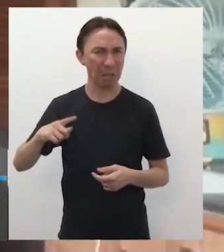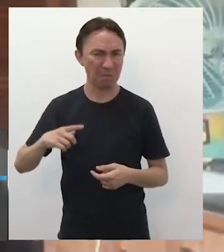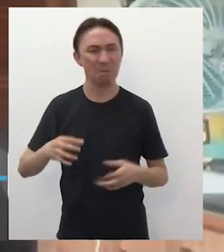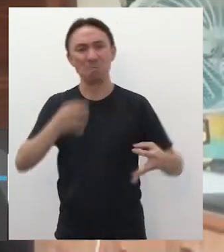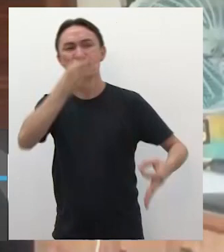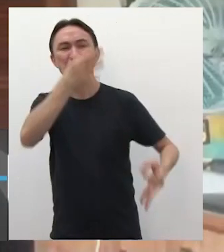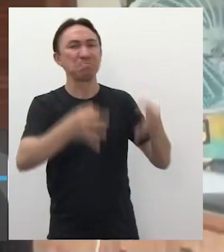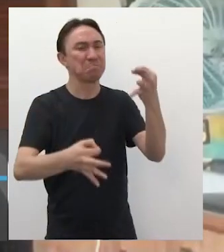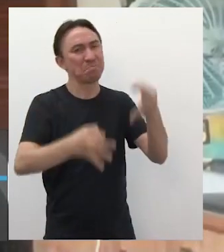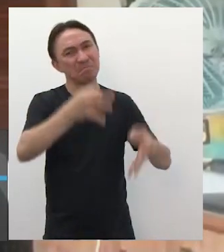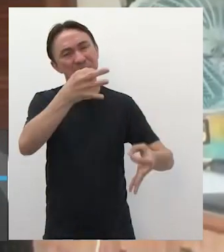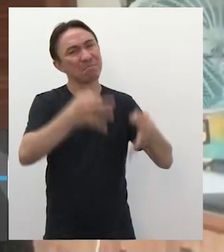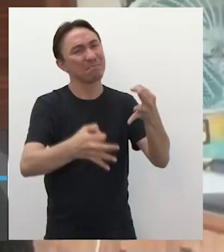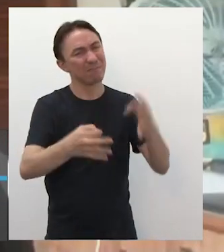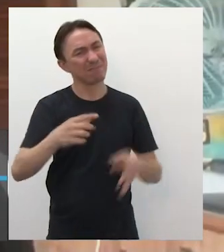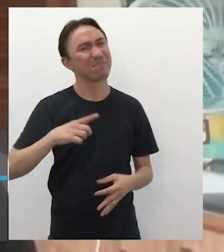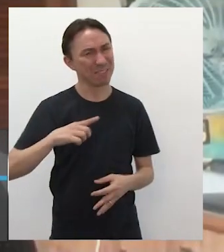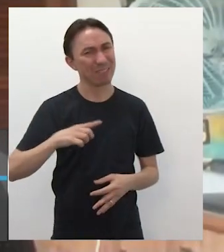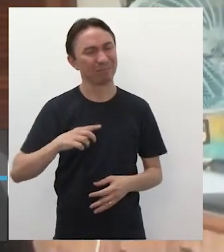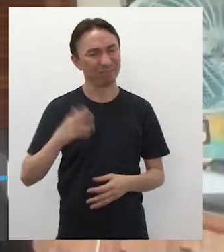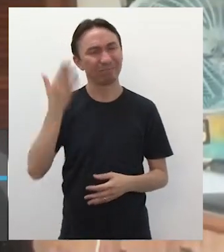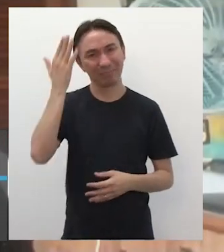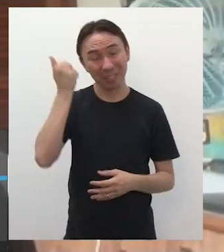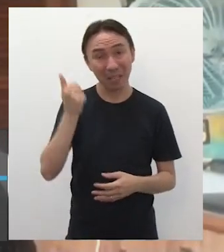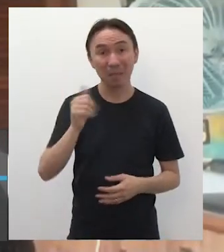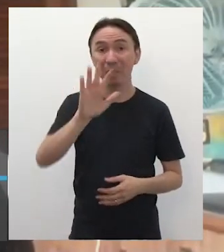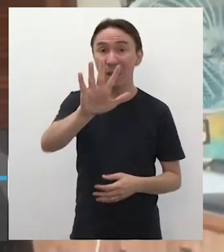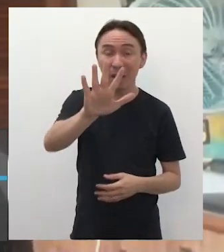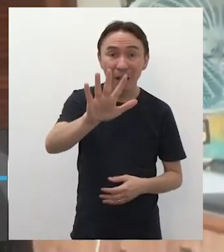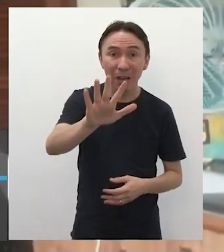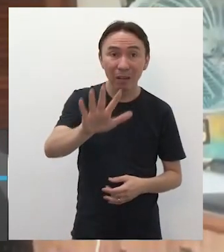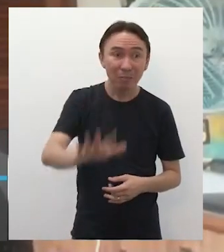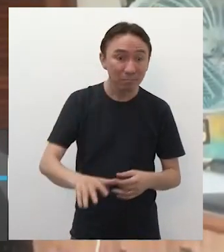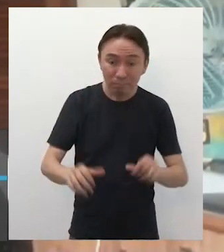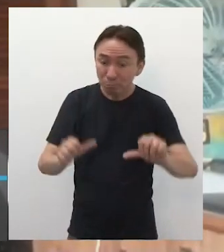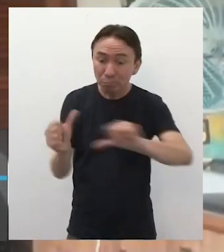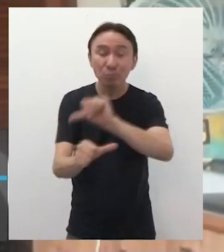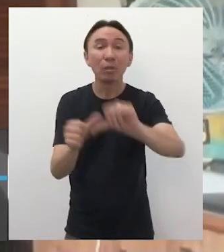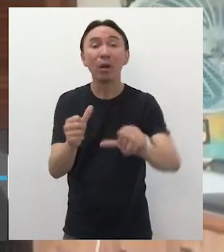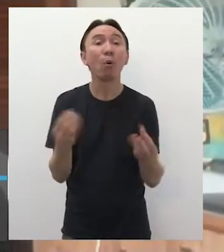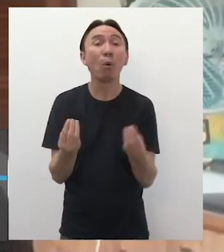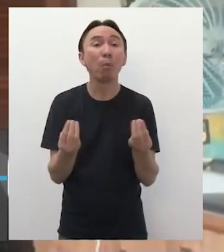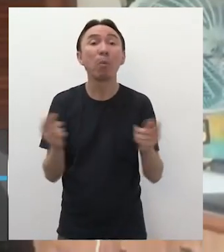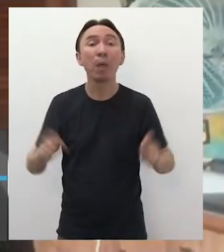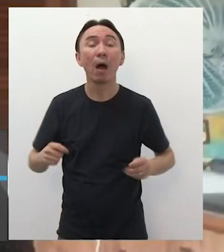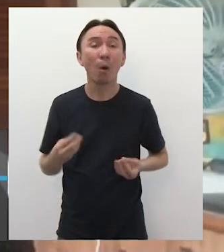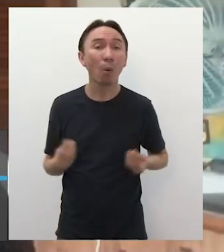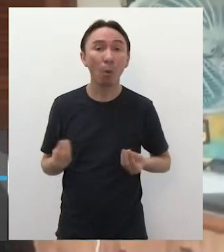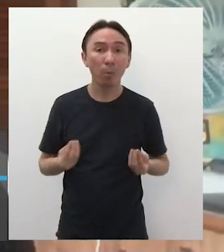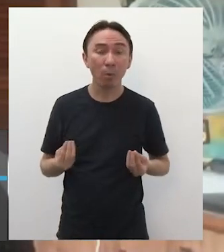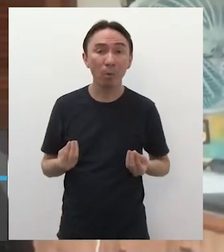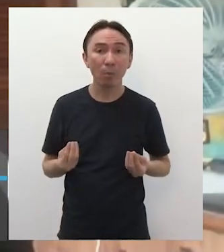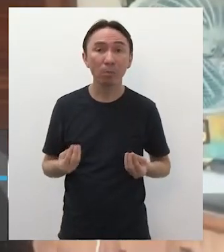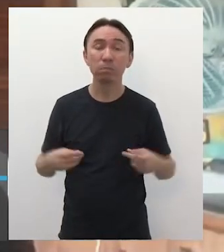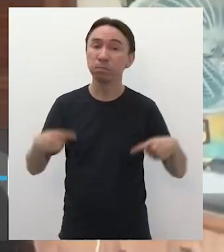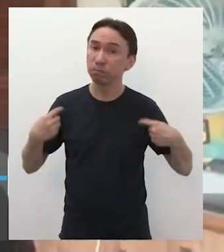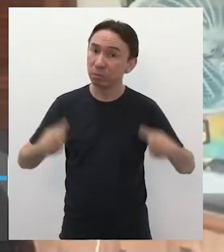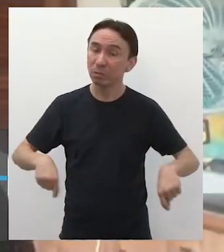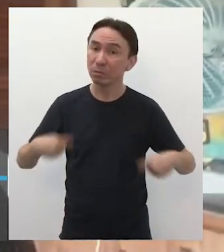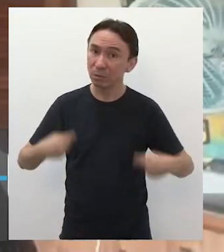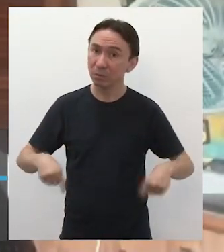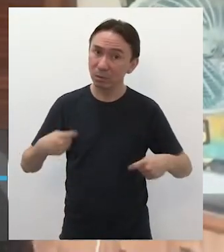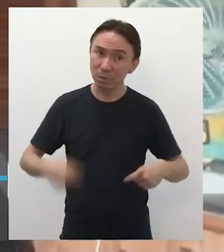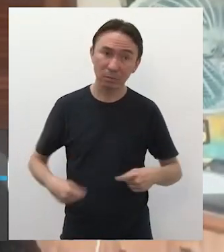e a única forma da gente mudar, transformar isso, é conhecendo, né, outras formas